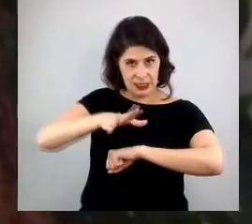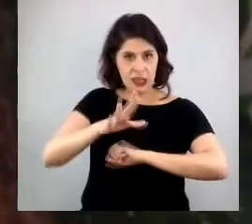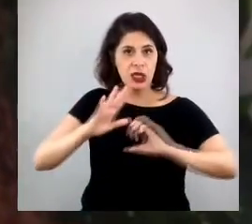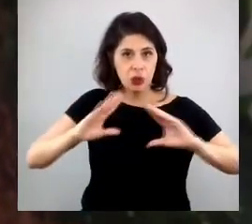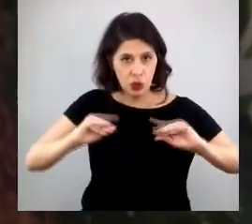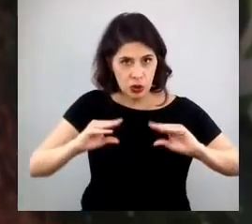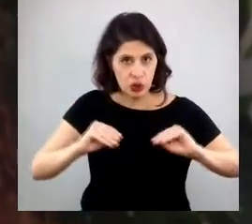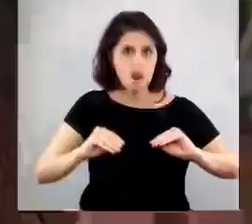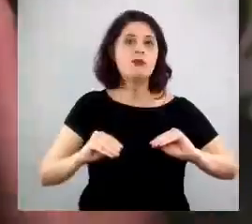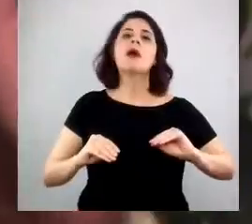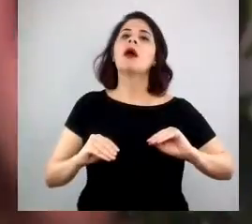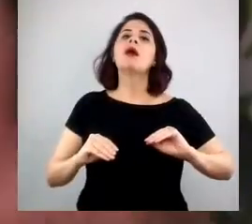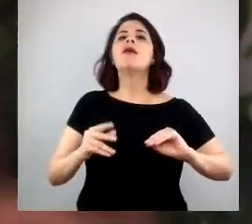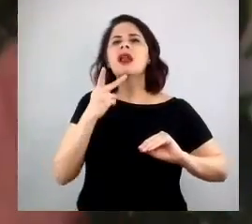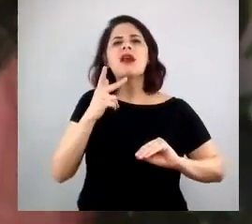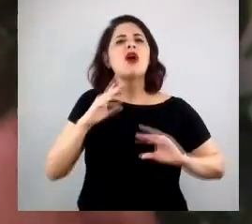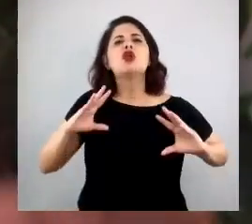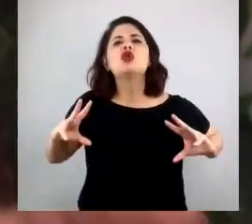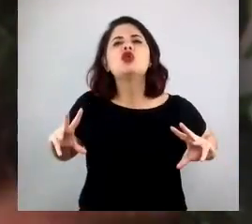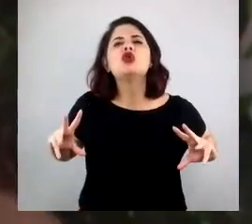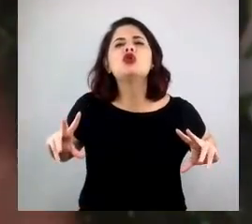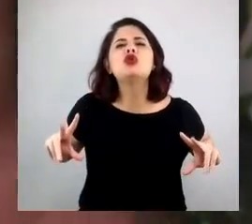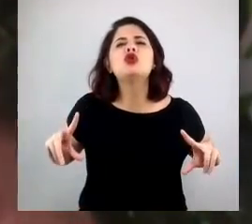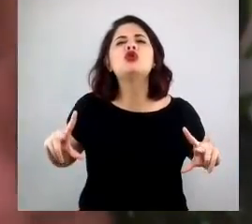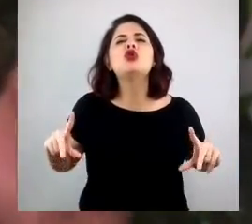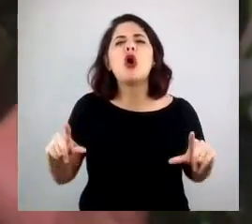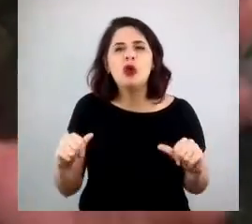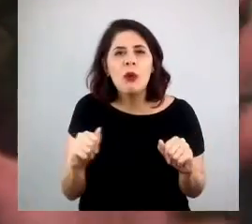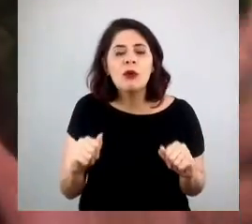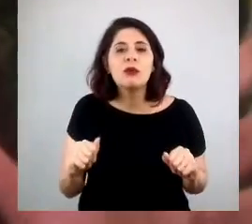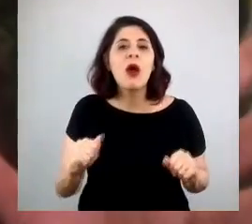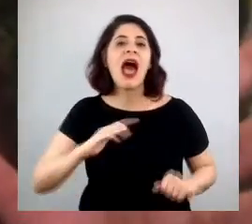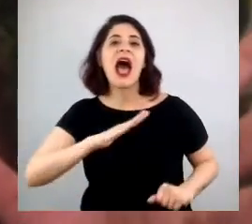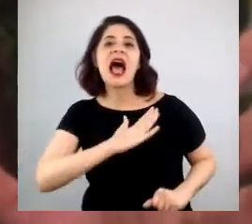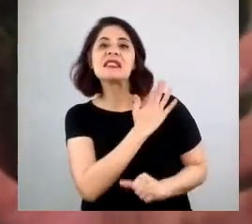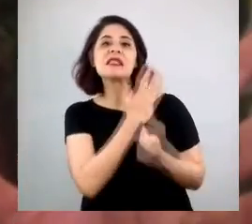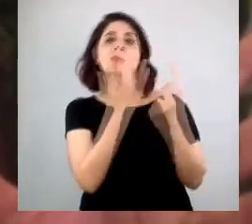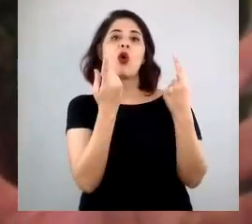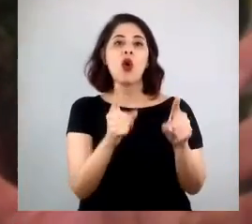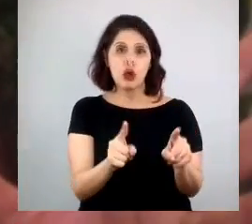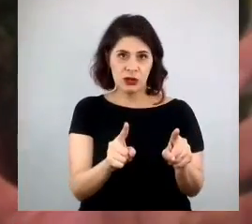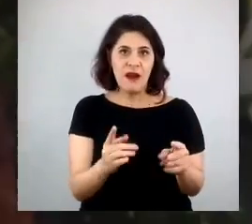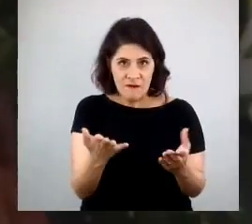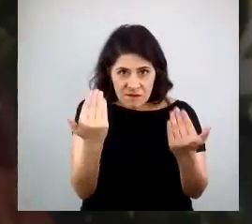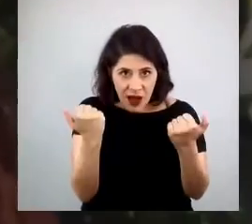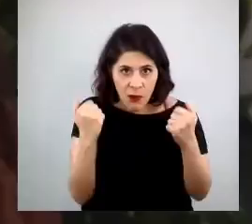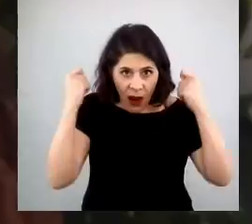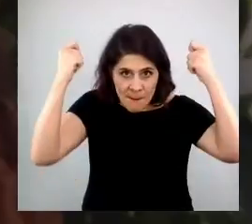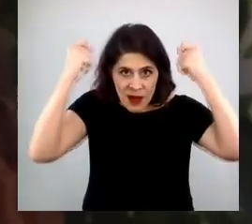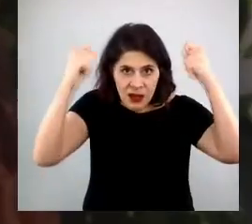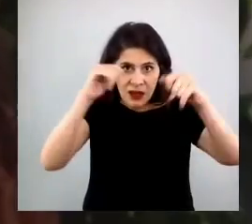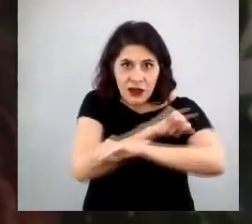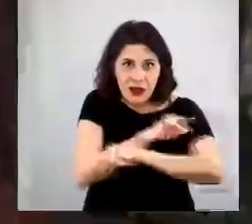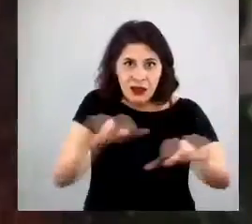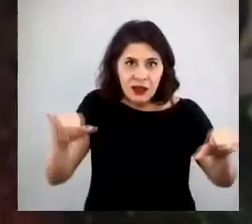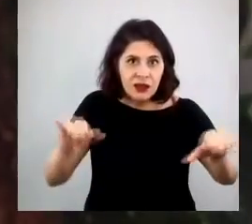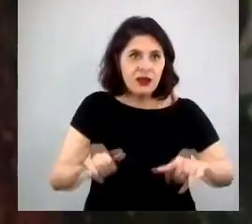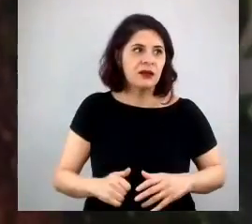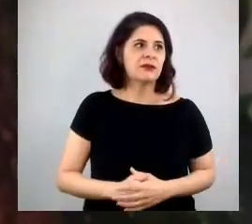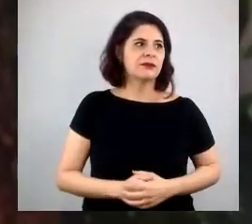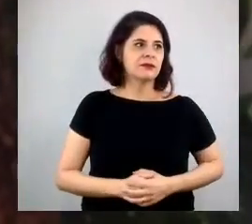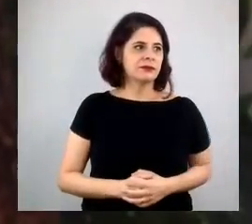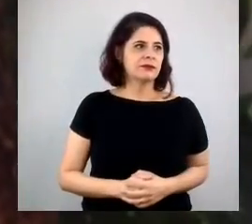Todos Antirracistas? Porque tinha saído naquele dia aquela campanha Somos Todos Antifascistas, né? E aí